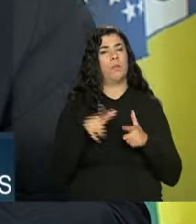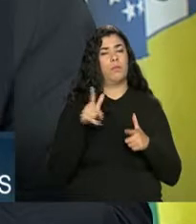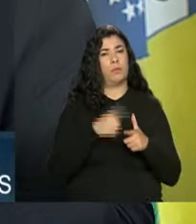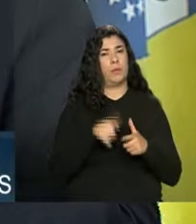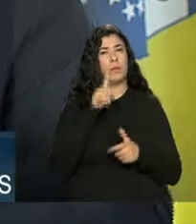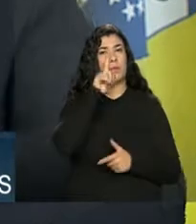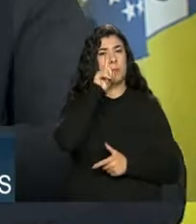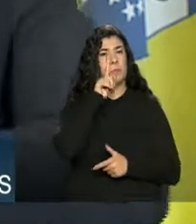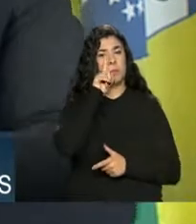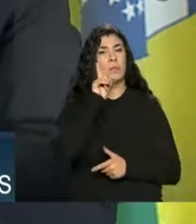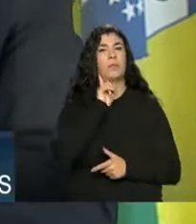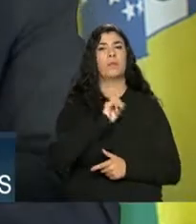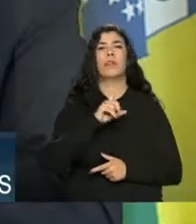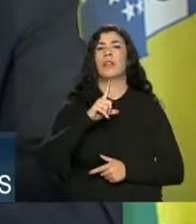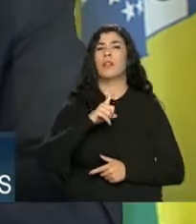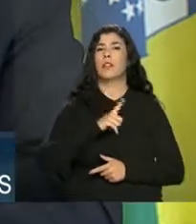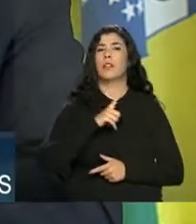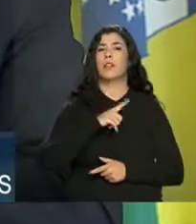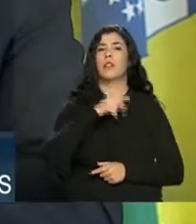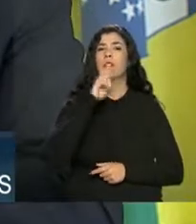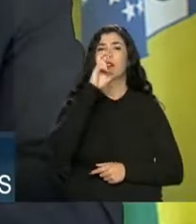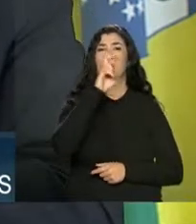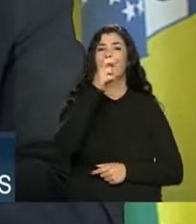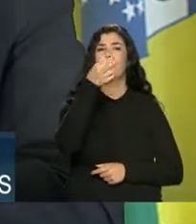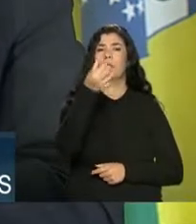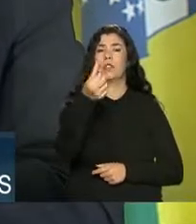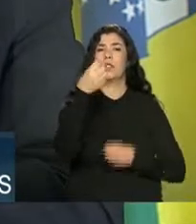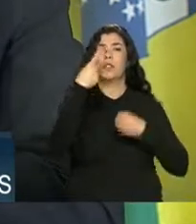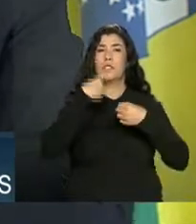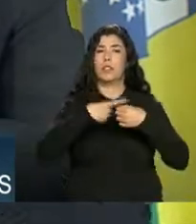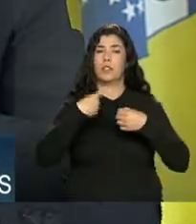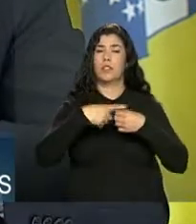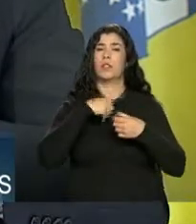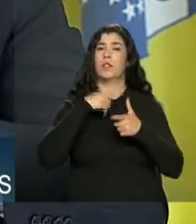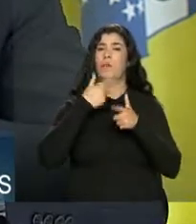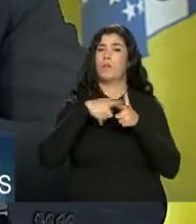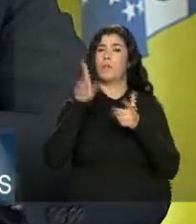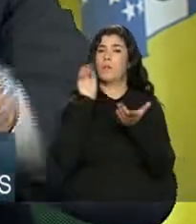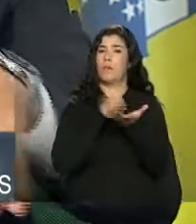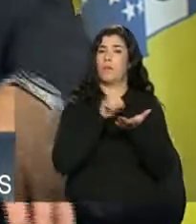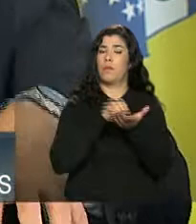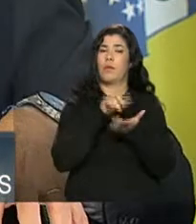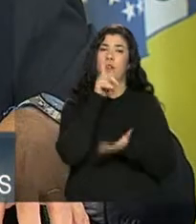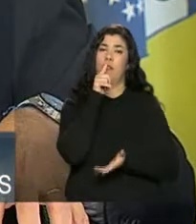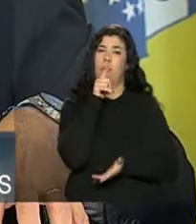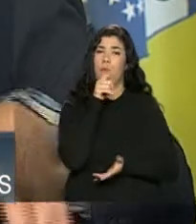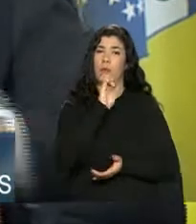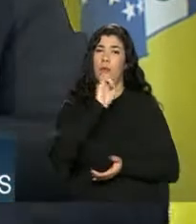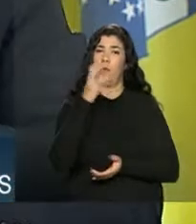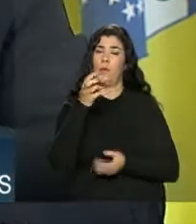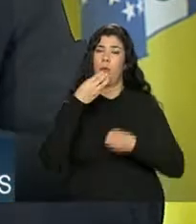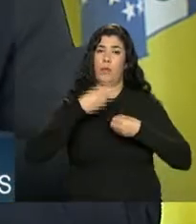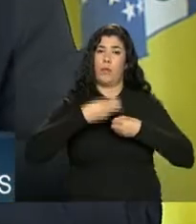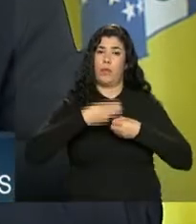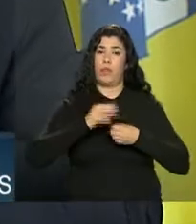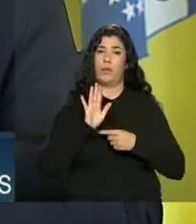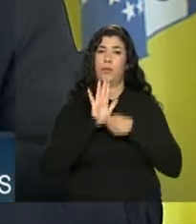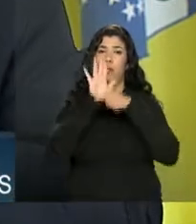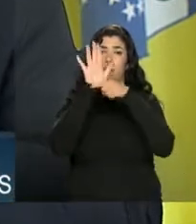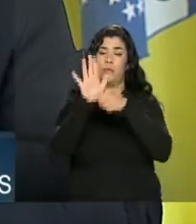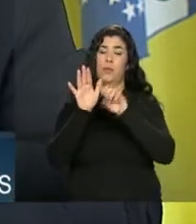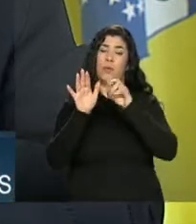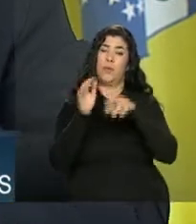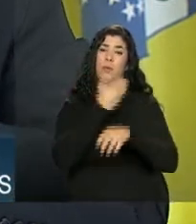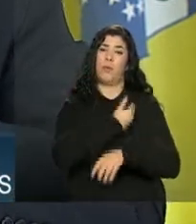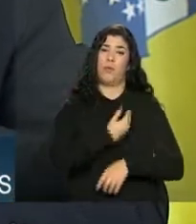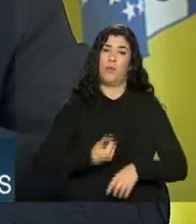e em São 56 cidades hoje em colapso sendo atendidas ou pelo Município ou pelo